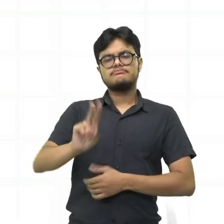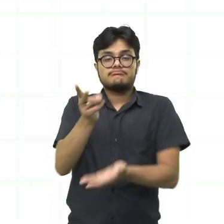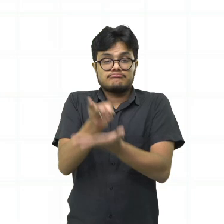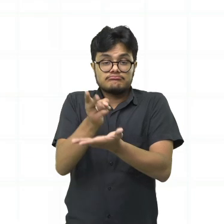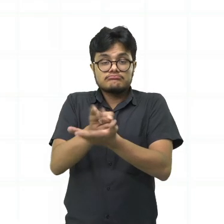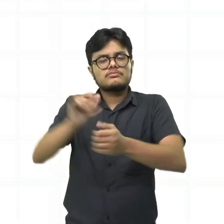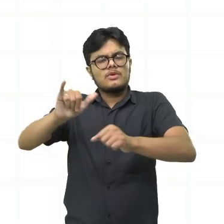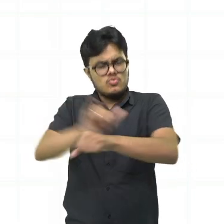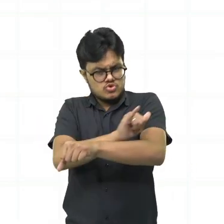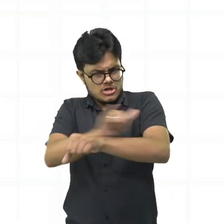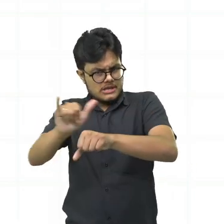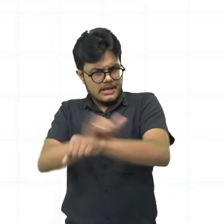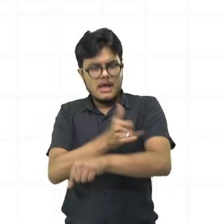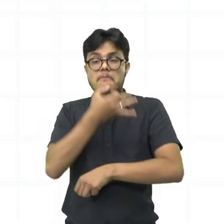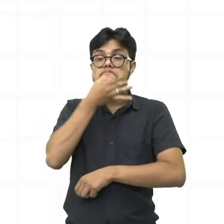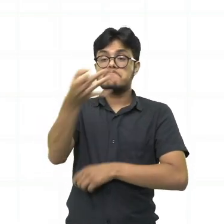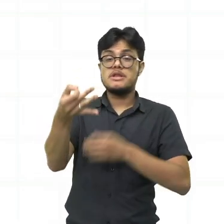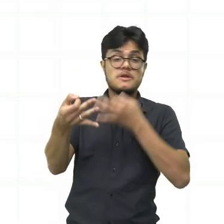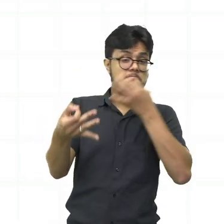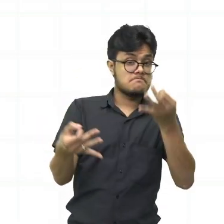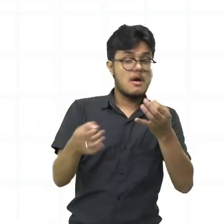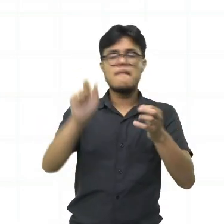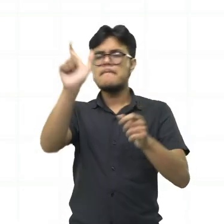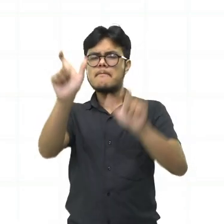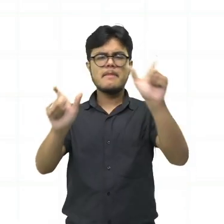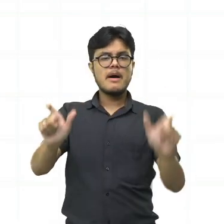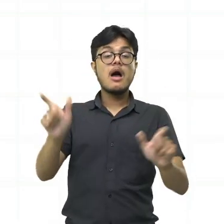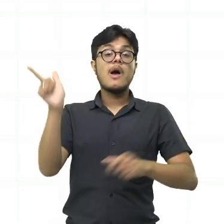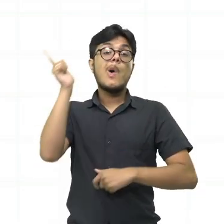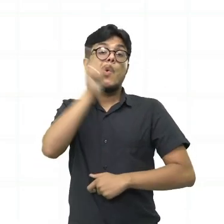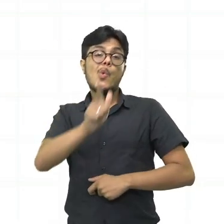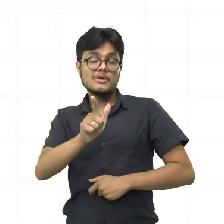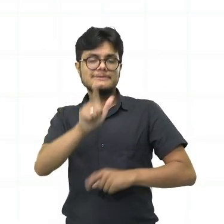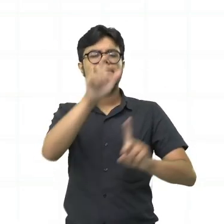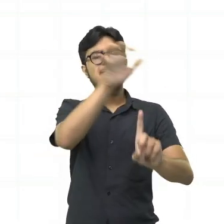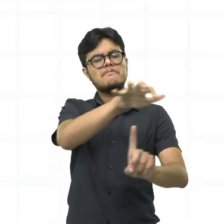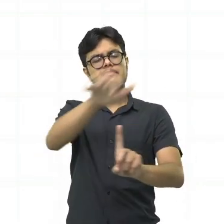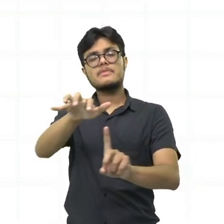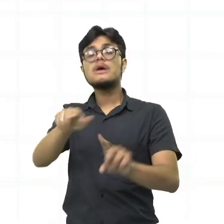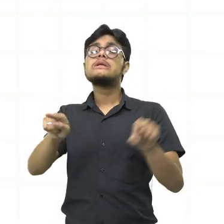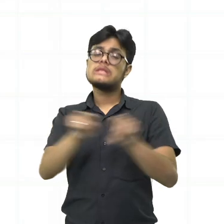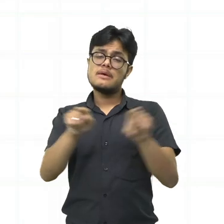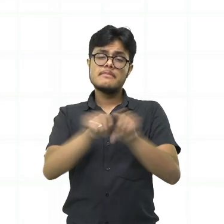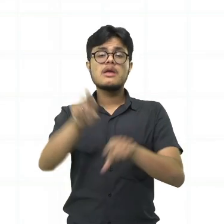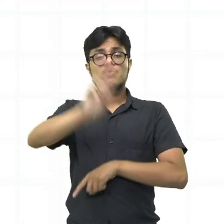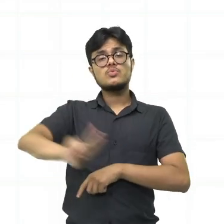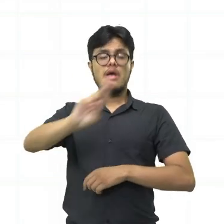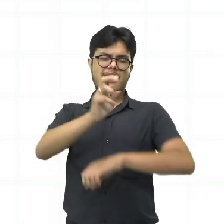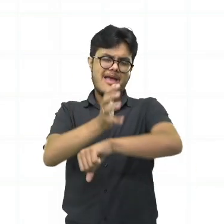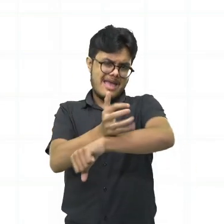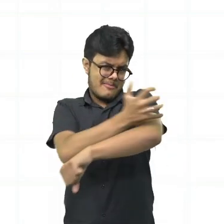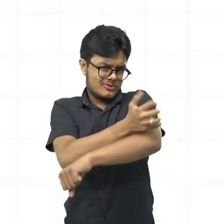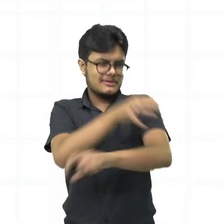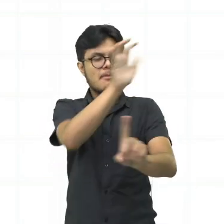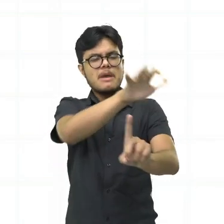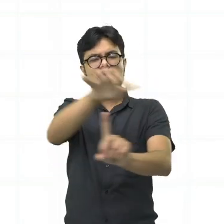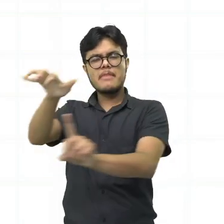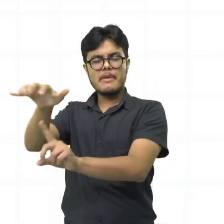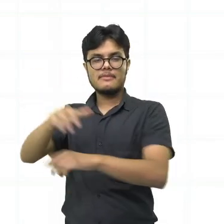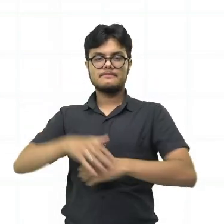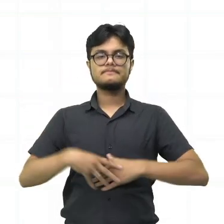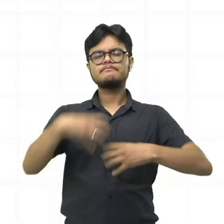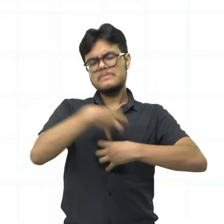que, professor? Com argumentação, podem apelar à emoção também. Então, assim como os